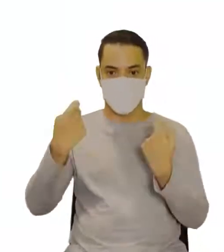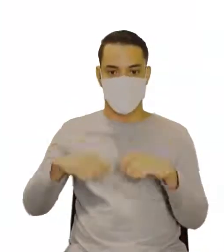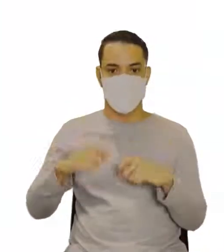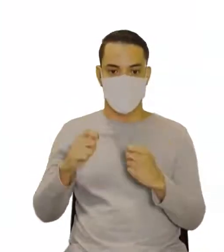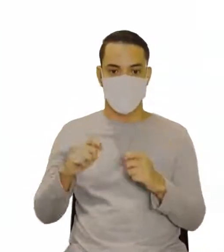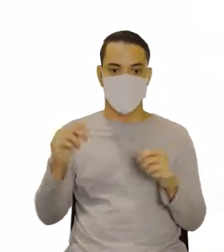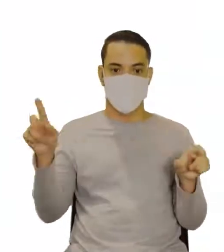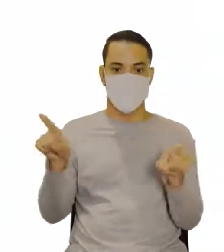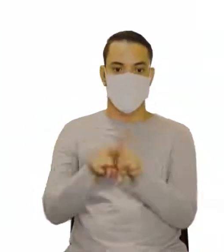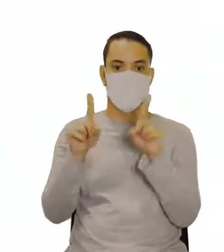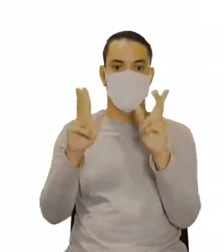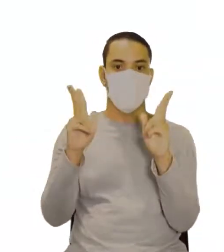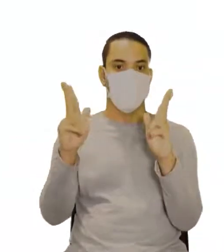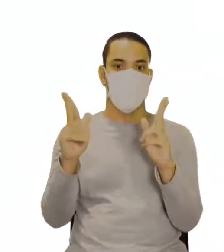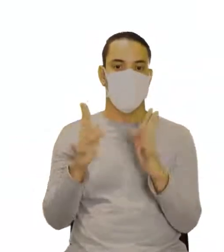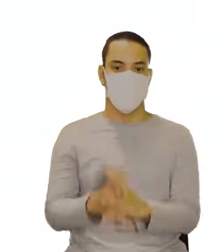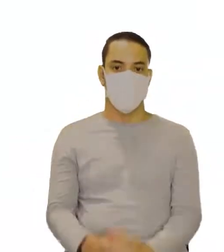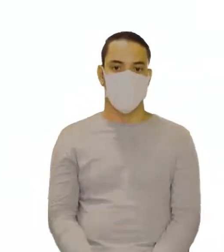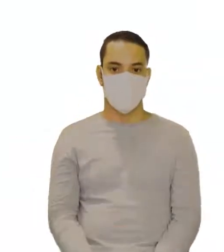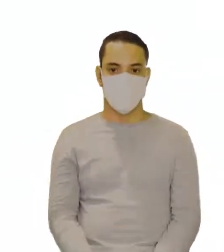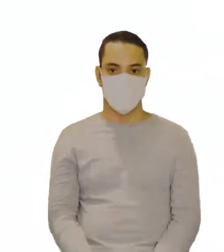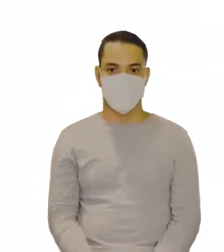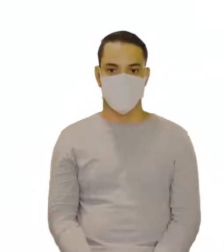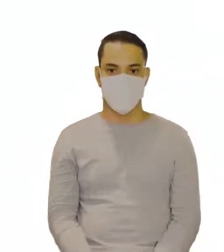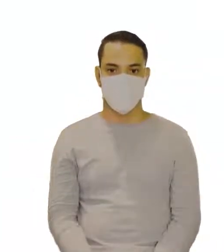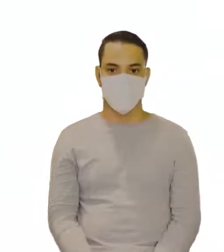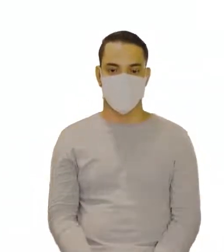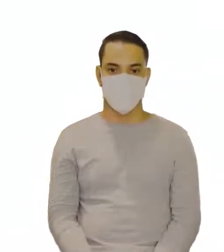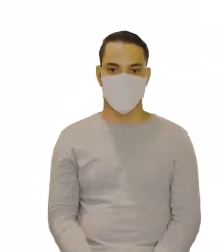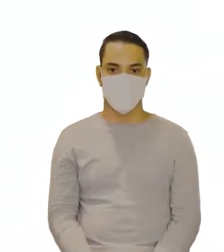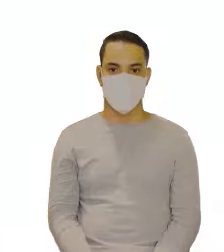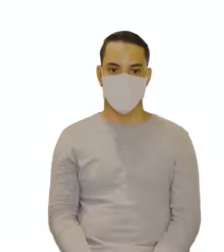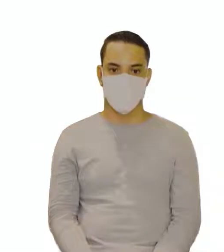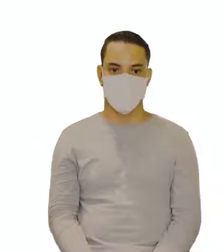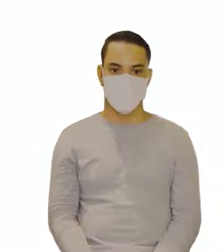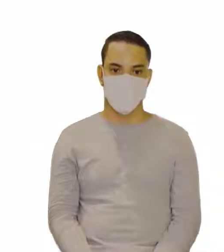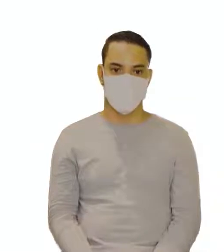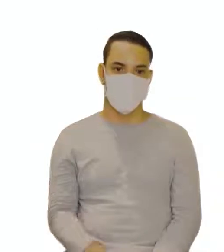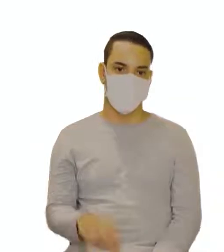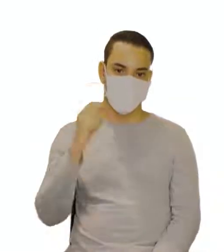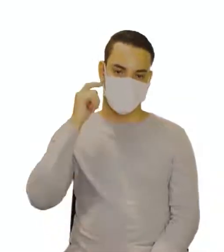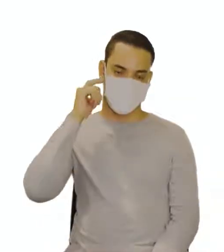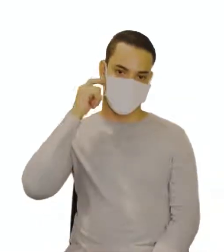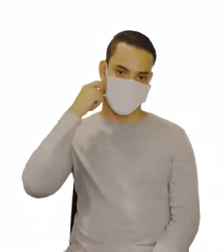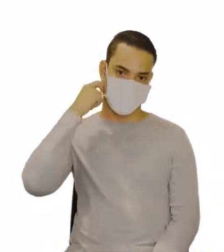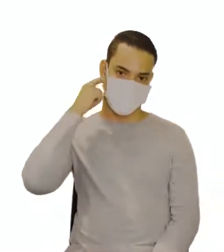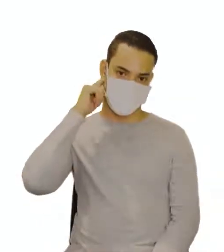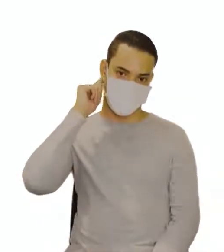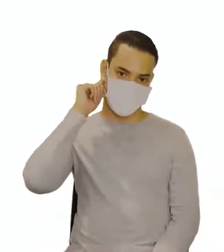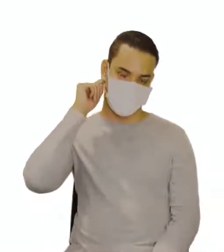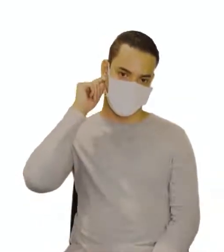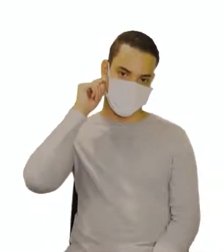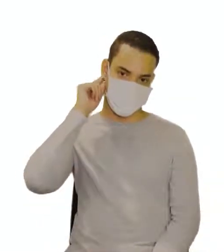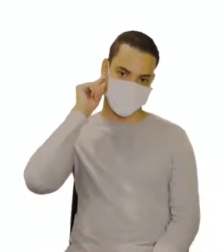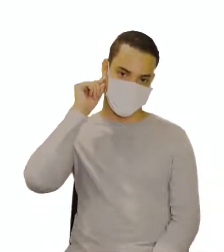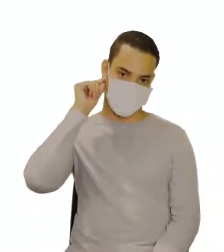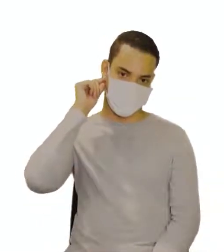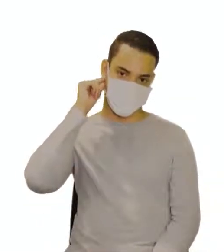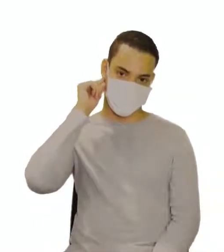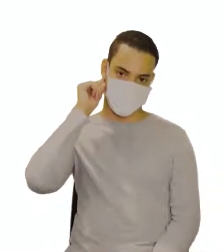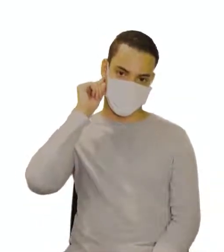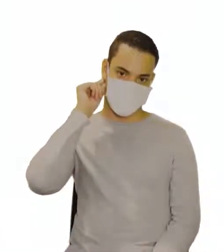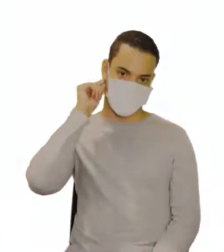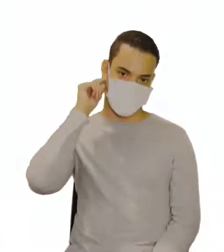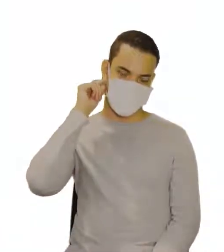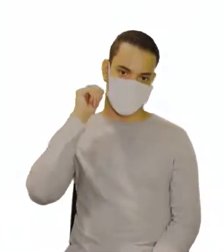equivalente, ela vai ser o quê? Ela vai ser o valor da resistência interna dividido pelo número de geradores,